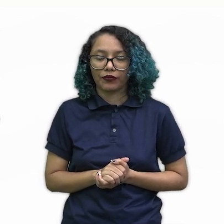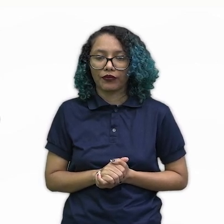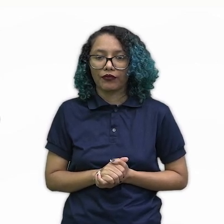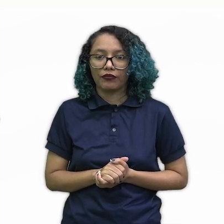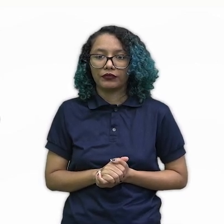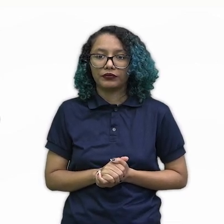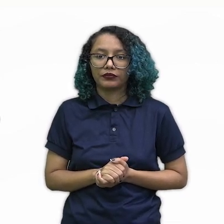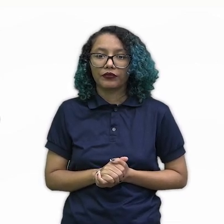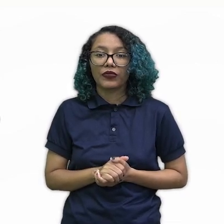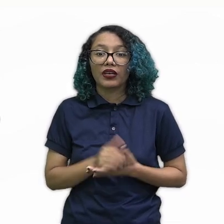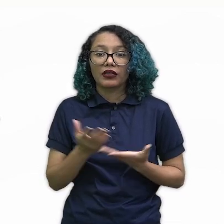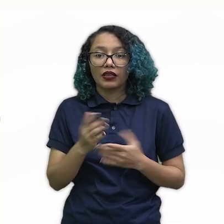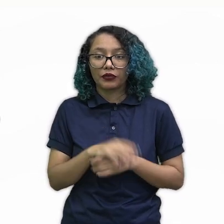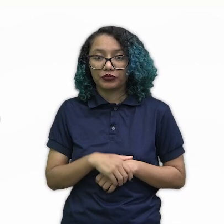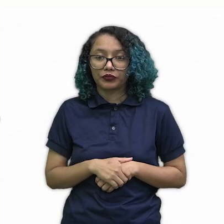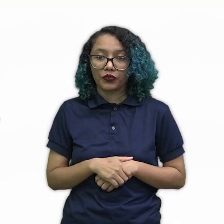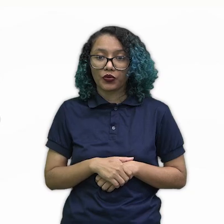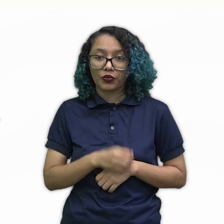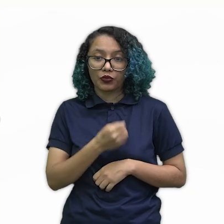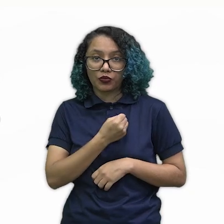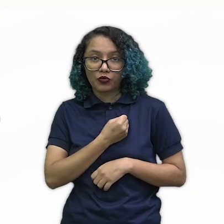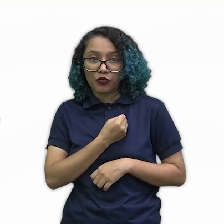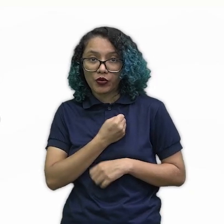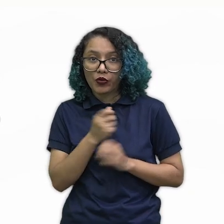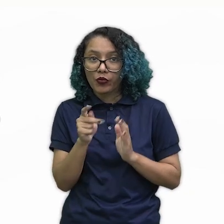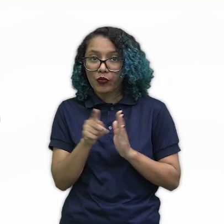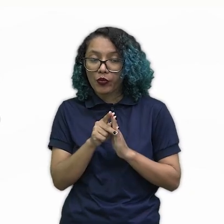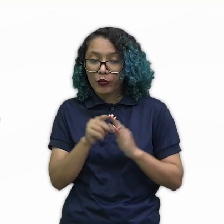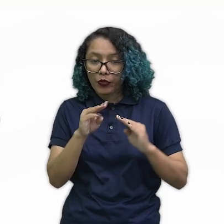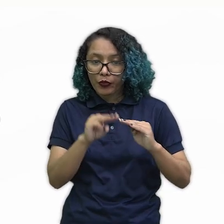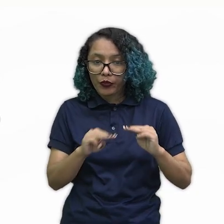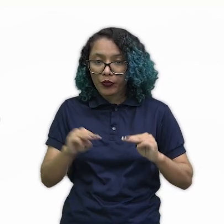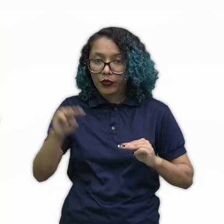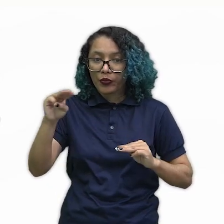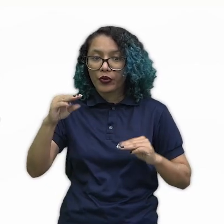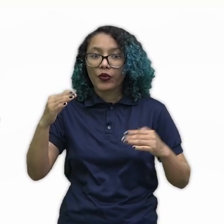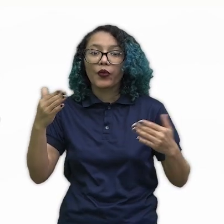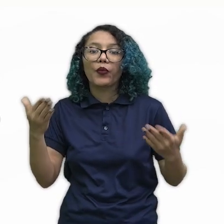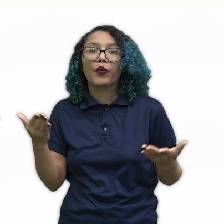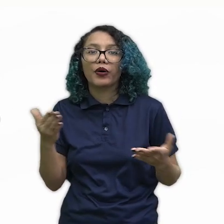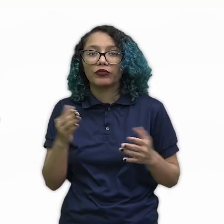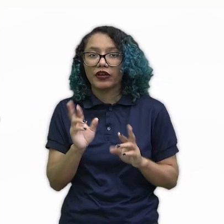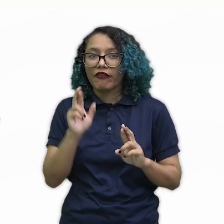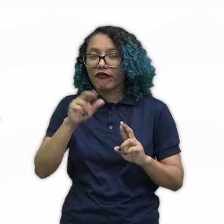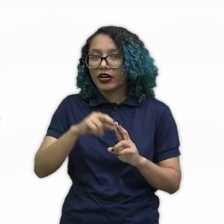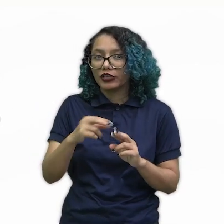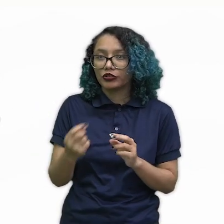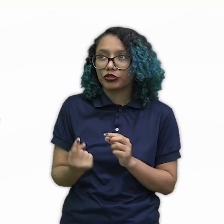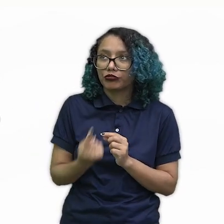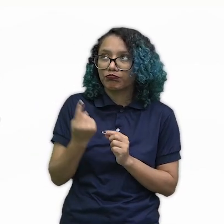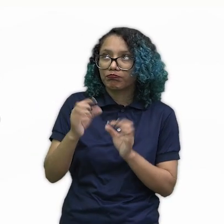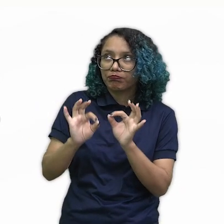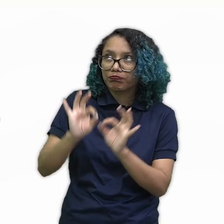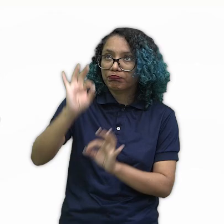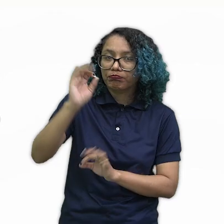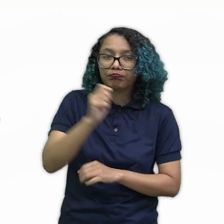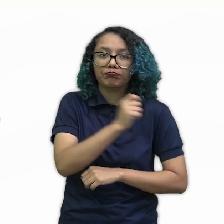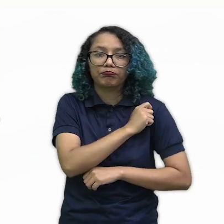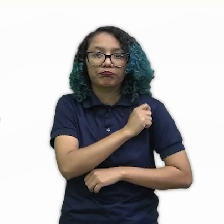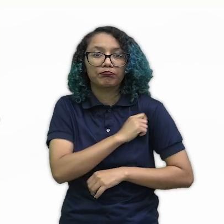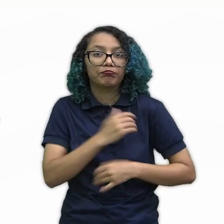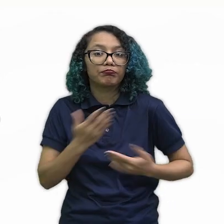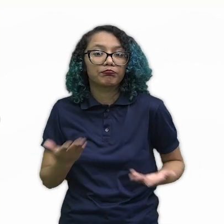Qual o valor da mediana das alturas? Turma, atenção. O primeiro passo aqui, então, é você colocar